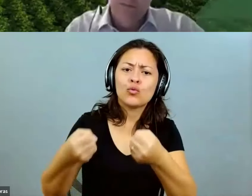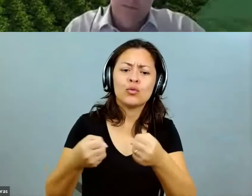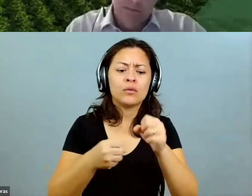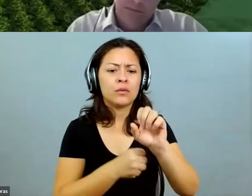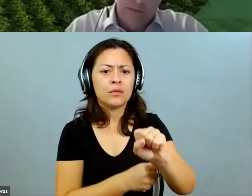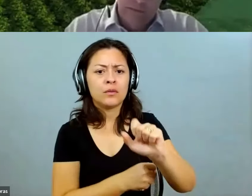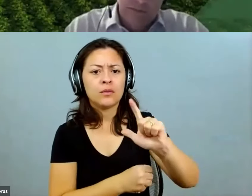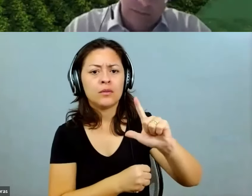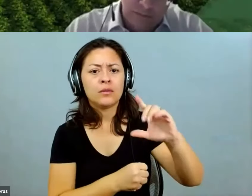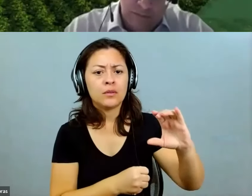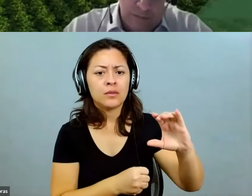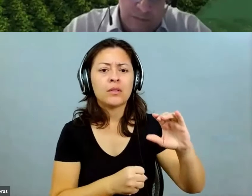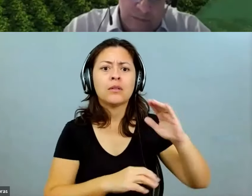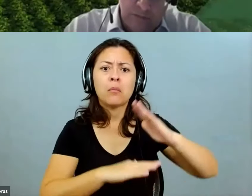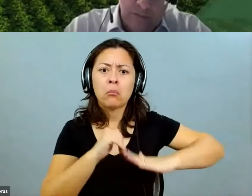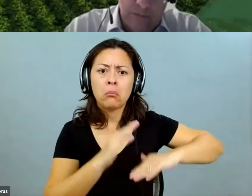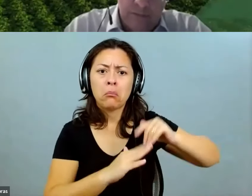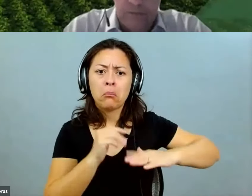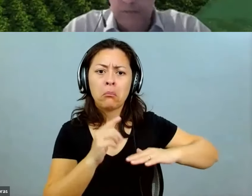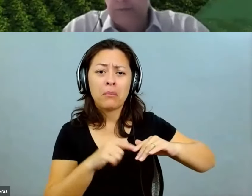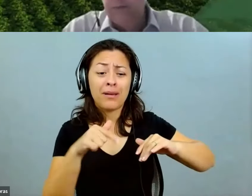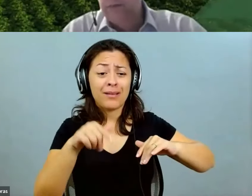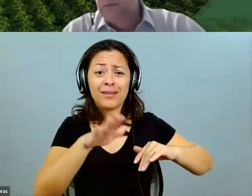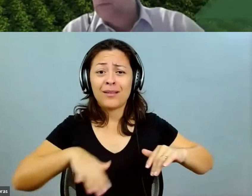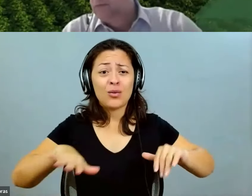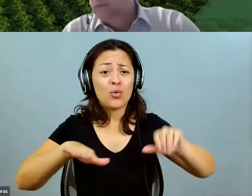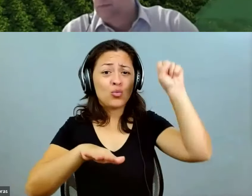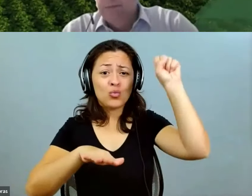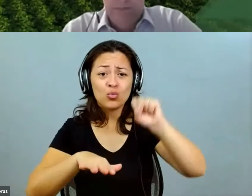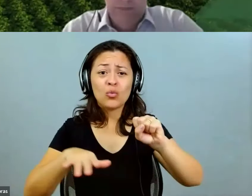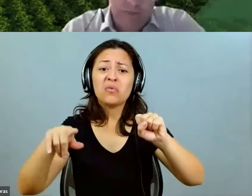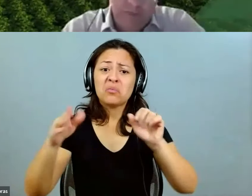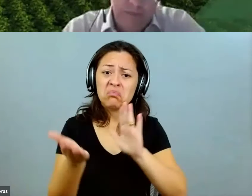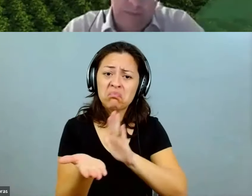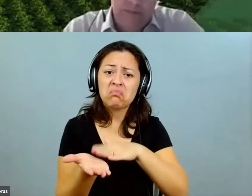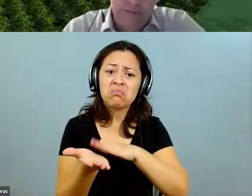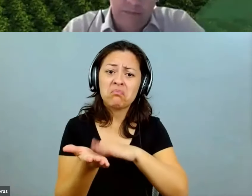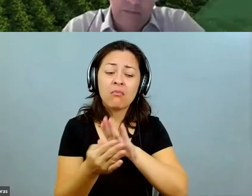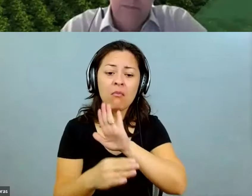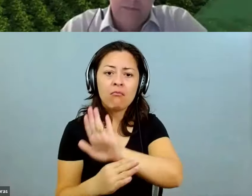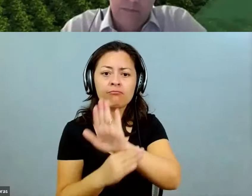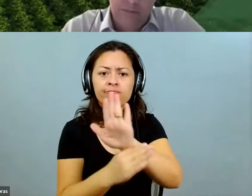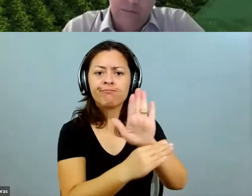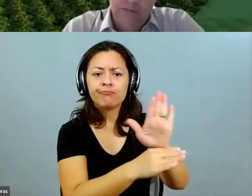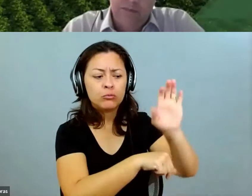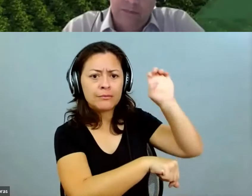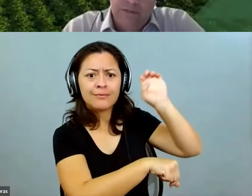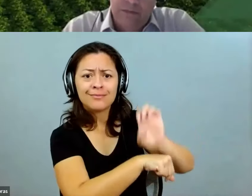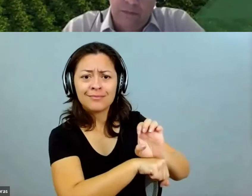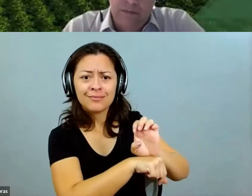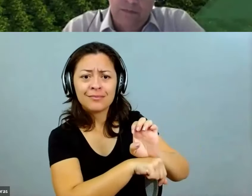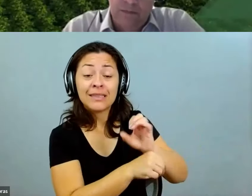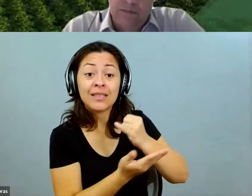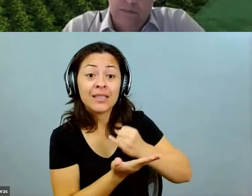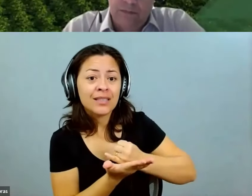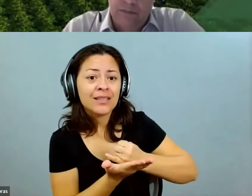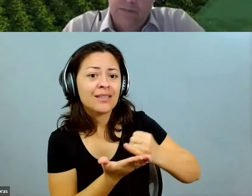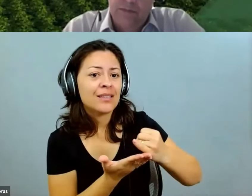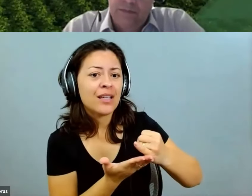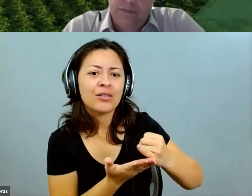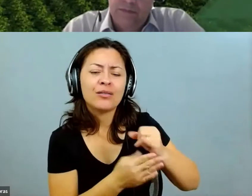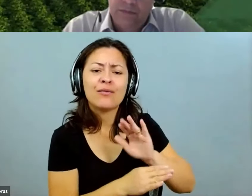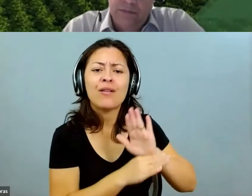conseguir ajudar na reconstrução do Estado a gente sabe que a situação é bem difícil eh e esse tipo de iniciativa realmente faz muita diferença